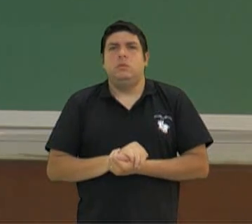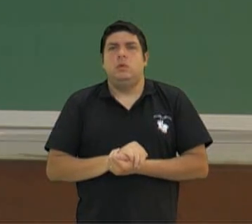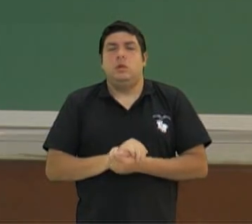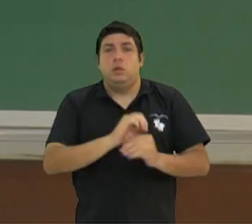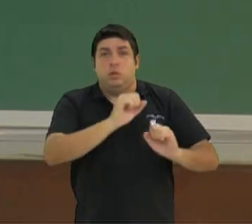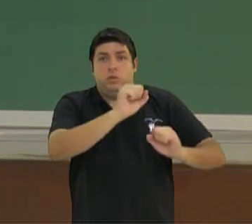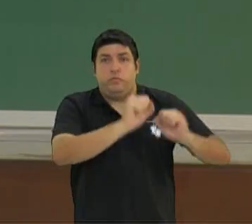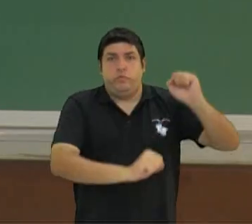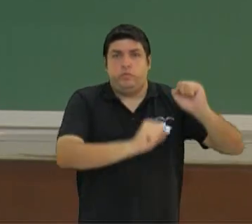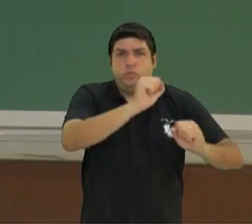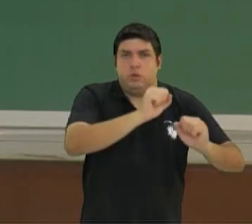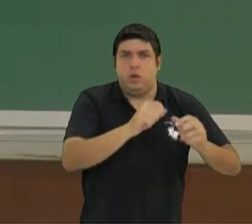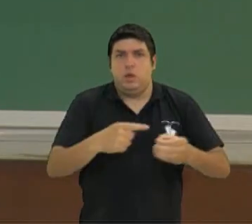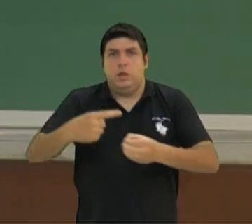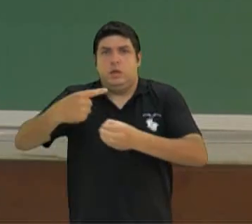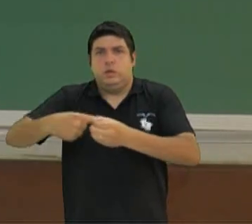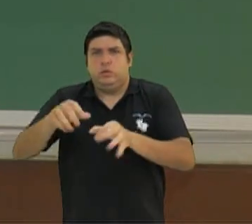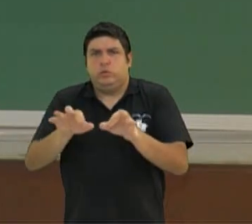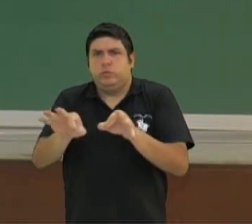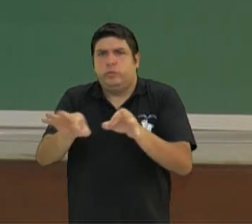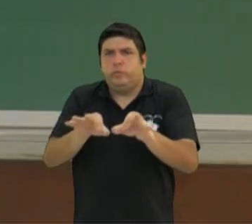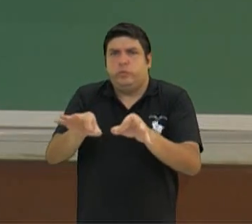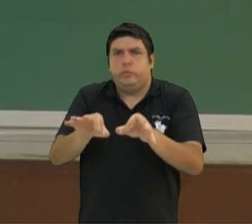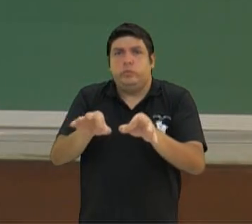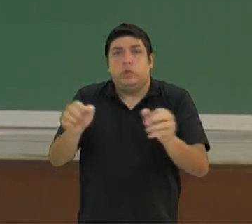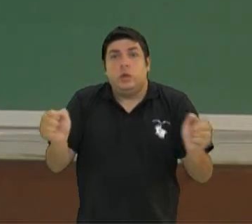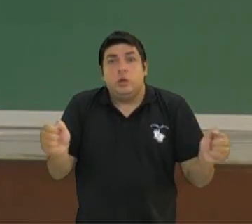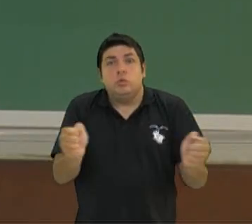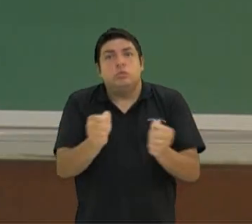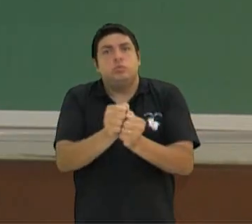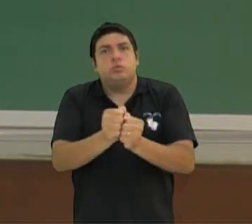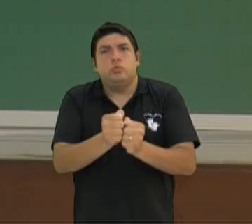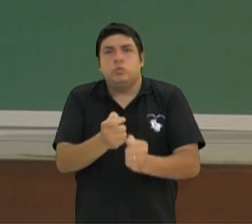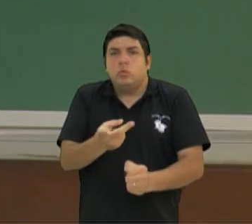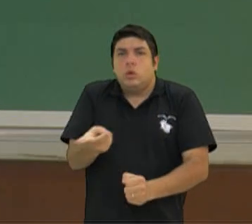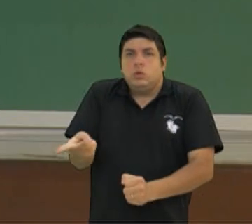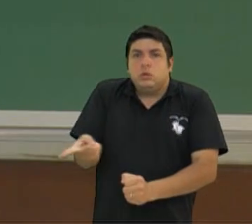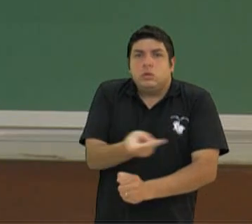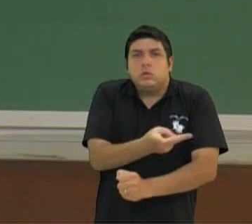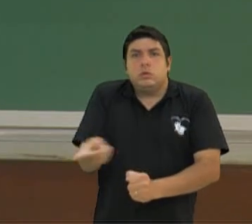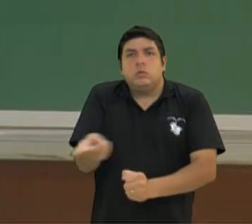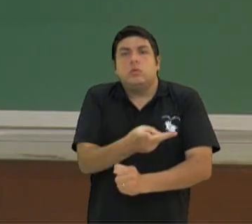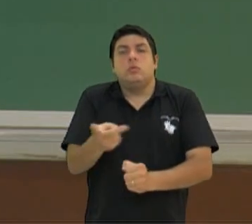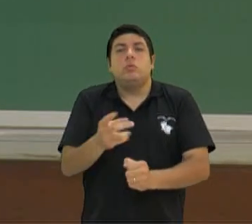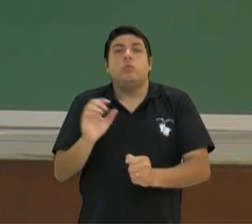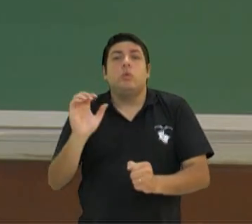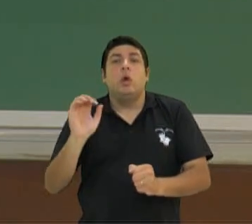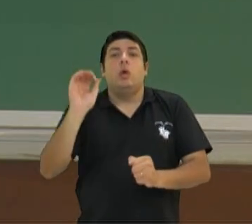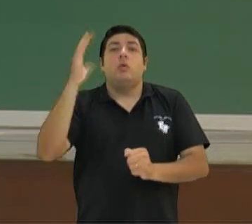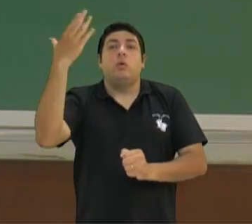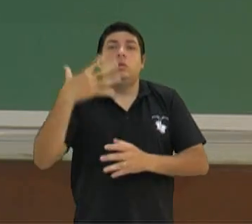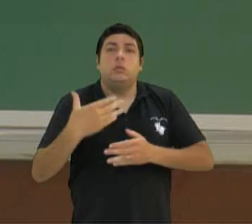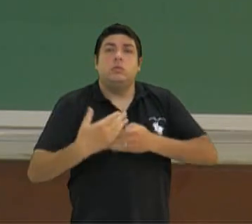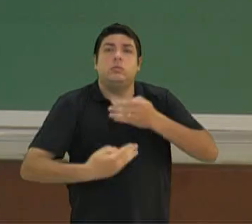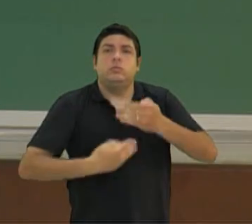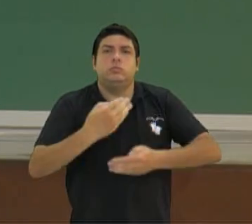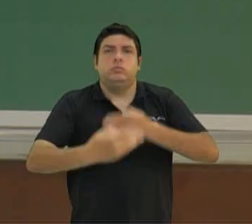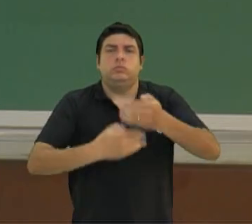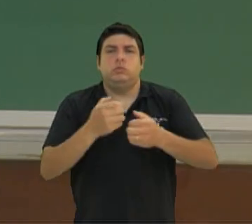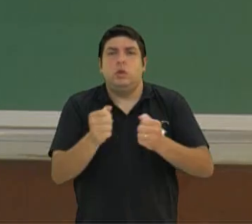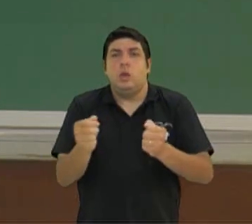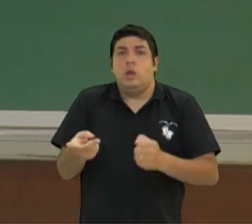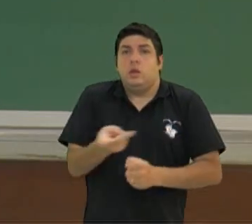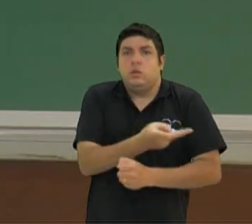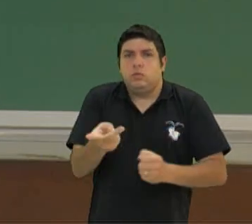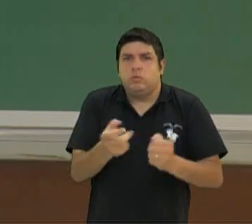e urbanização em conjunto no Brasil. As mudanças no espaço geográfico brasileiro estão ligadas a esses